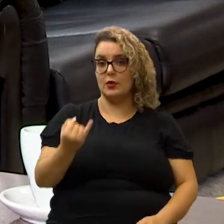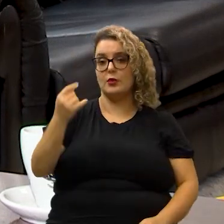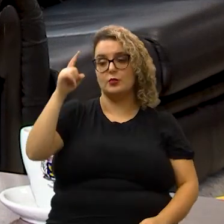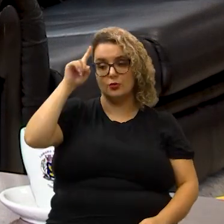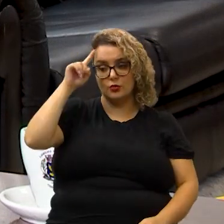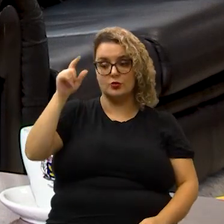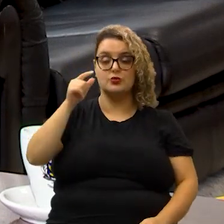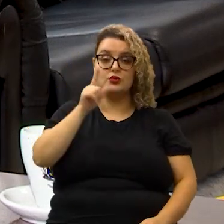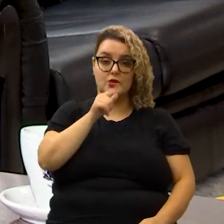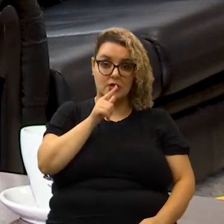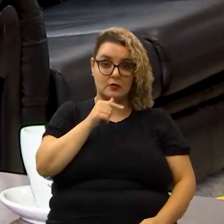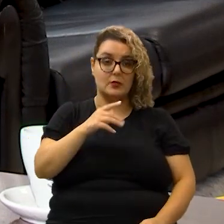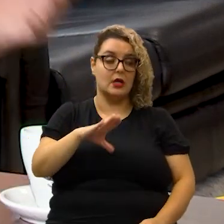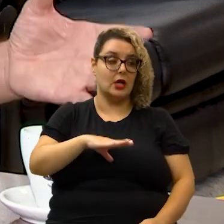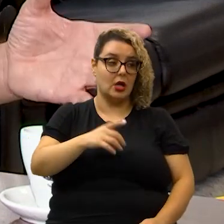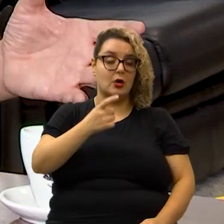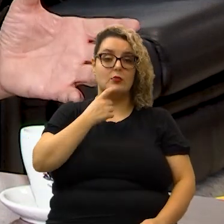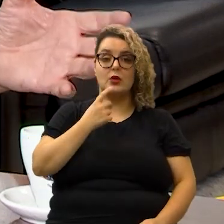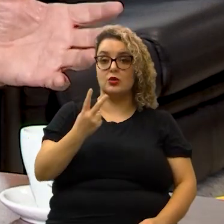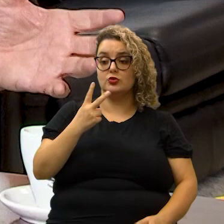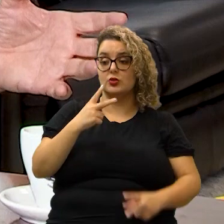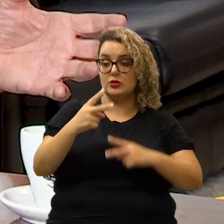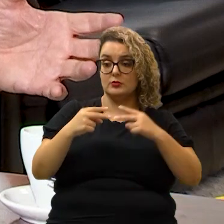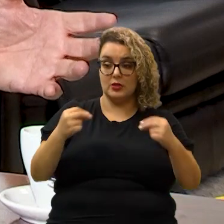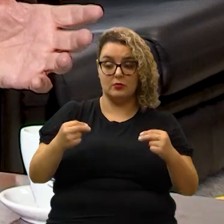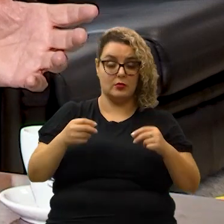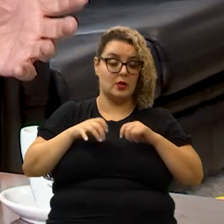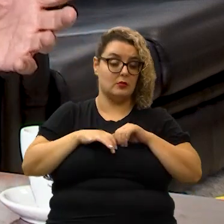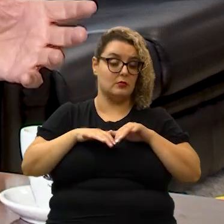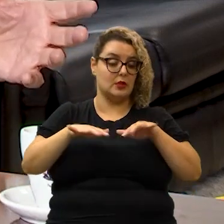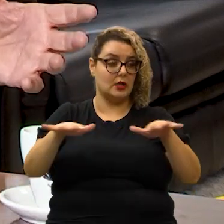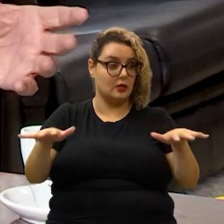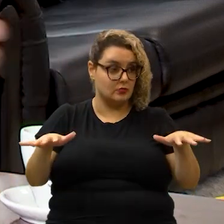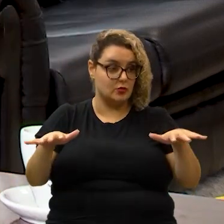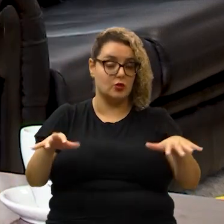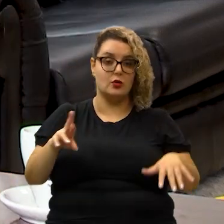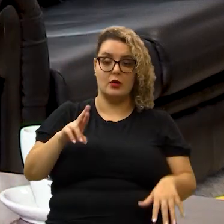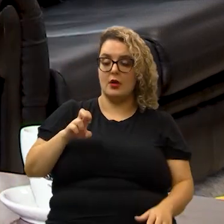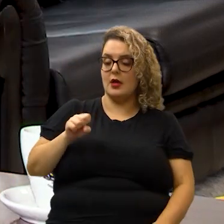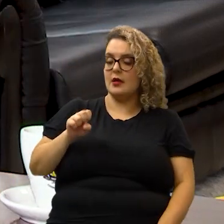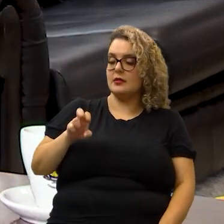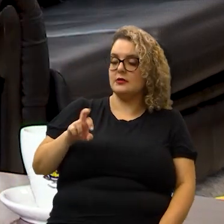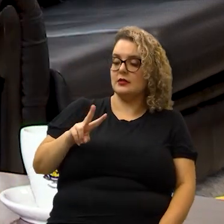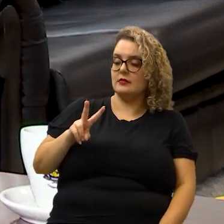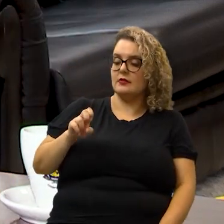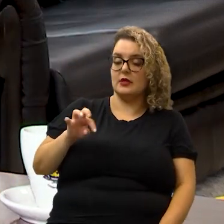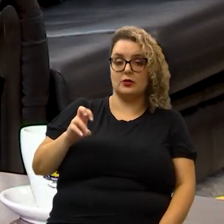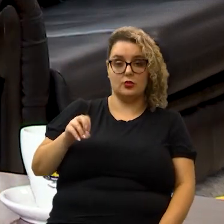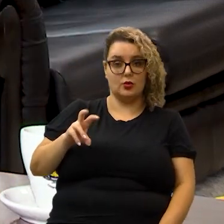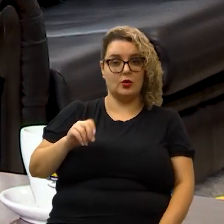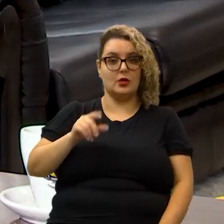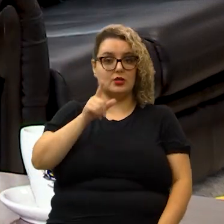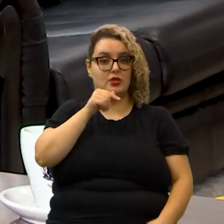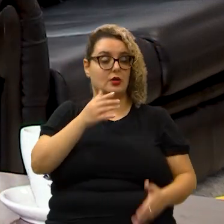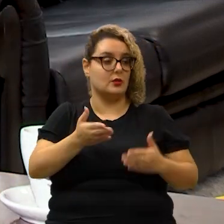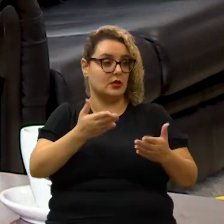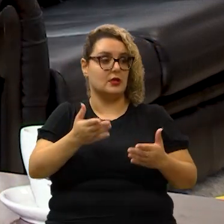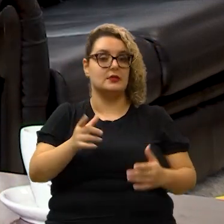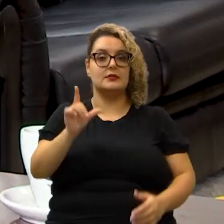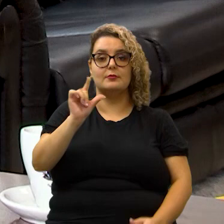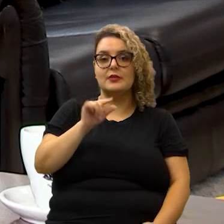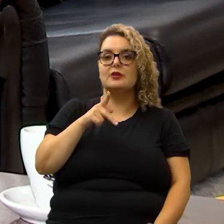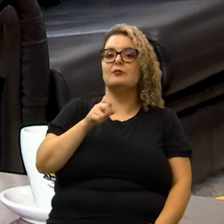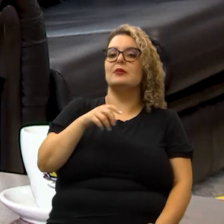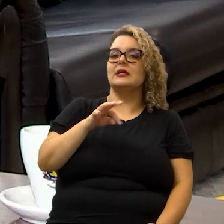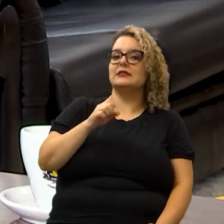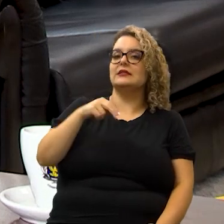Campinas recebeu 2 presentes, né? Ampliação dos reservatórios de água tratada e esse mini Pantanal, que vai ser mais um espaço